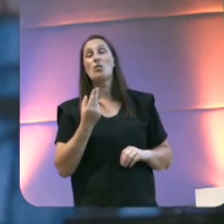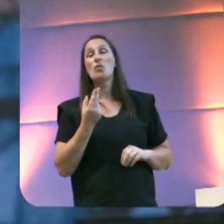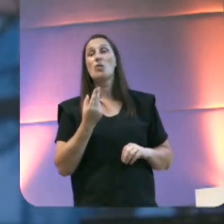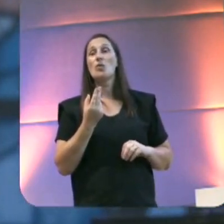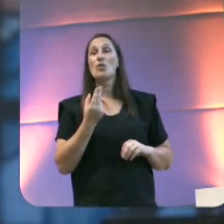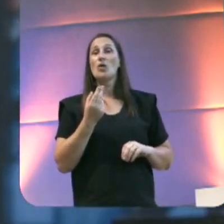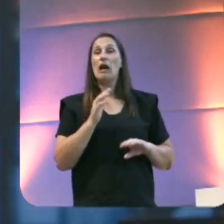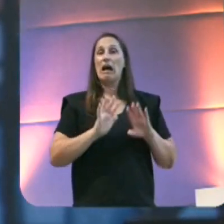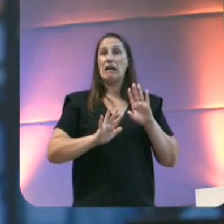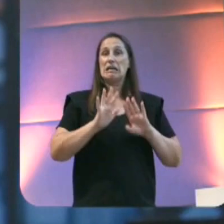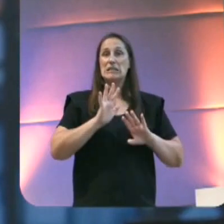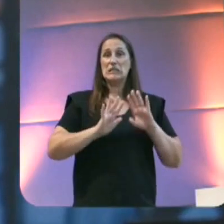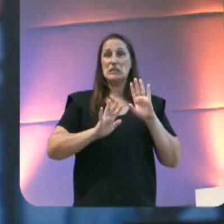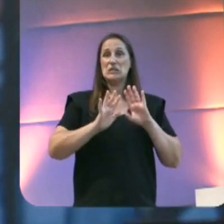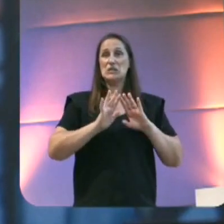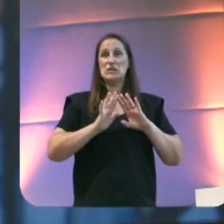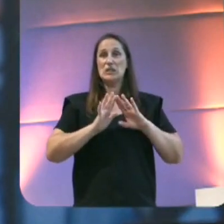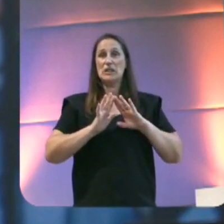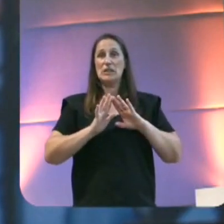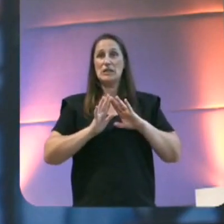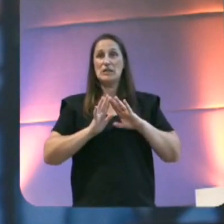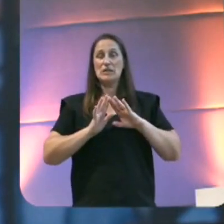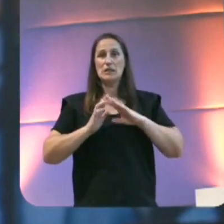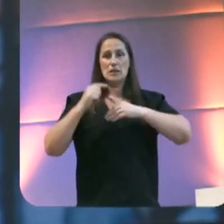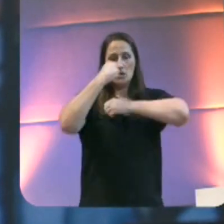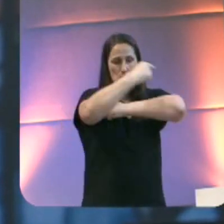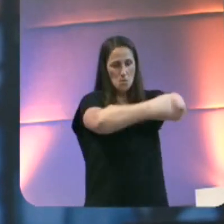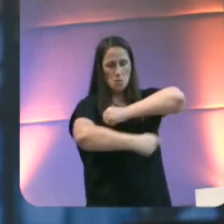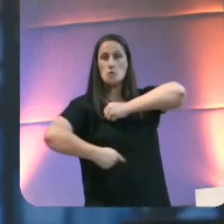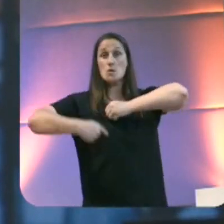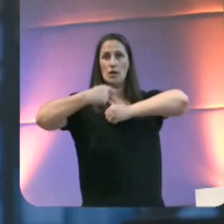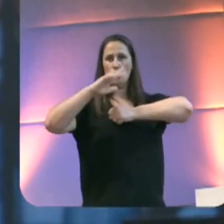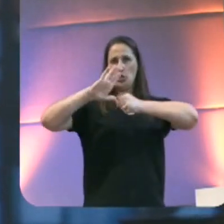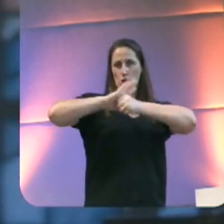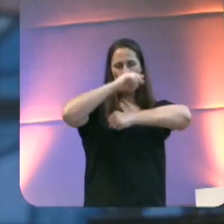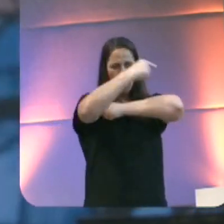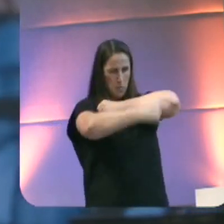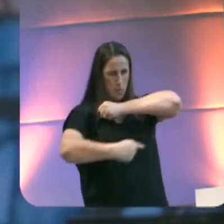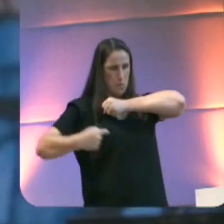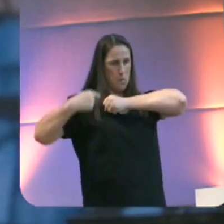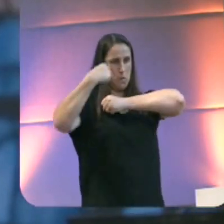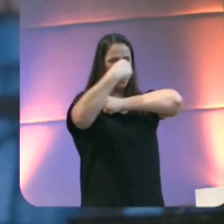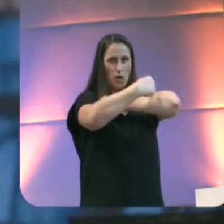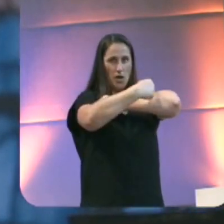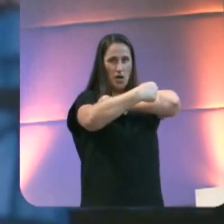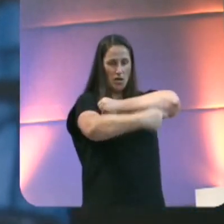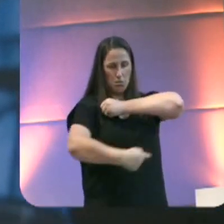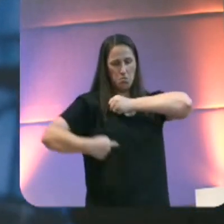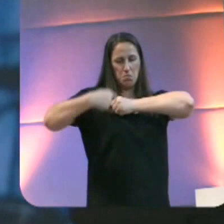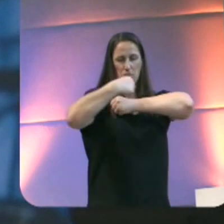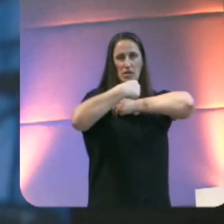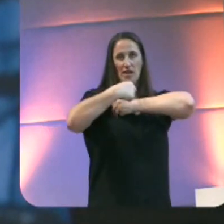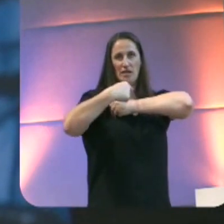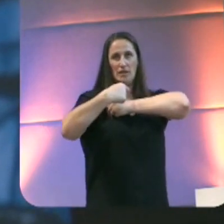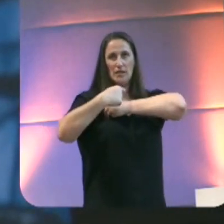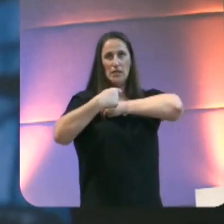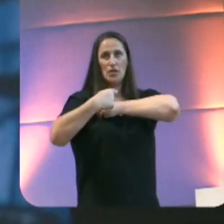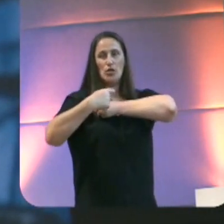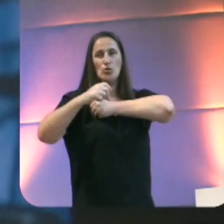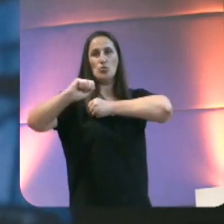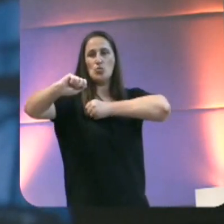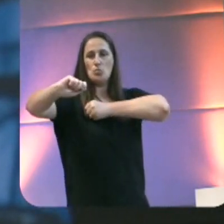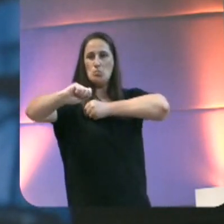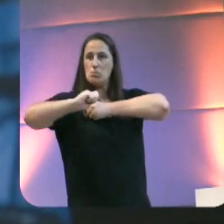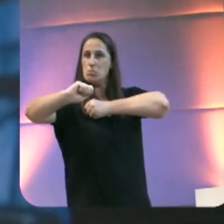nossa armadura espiritual, para que o diabo ataque, e a gente vai deixando portinha aberta aqui e ali, e o inimigo